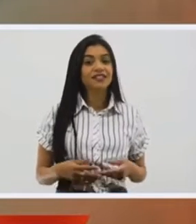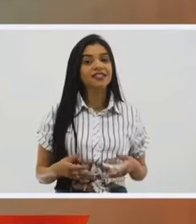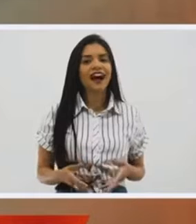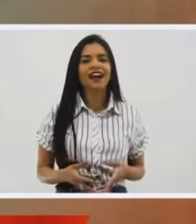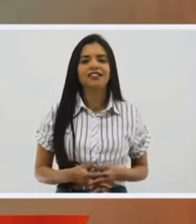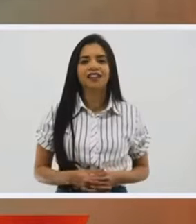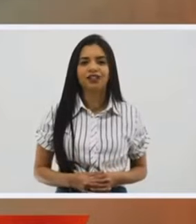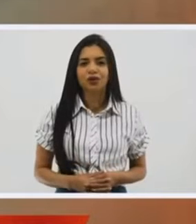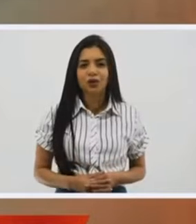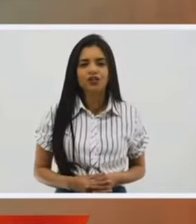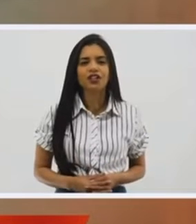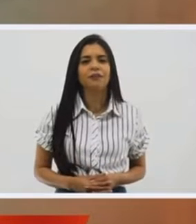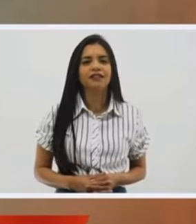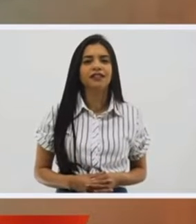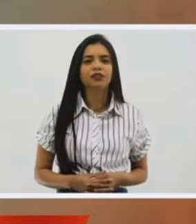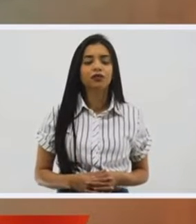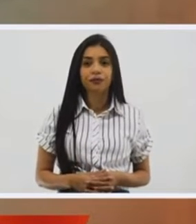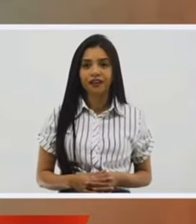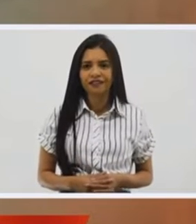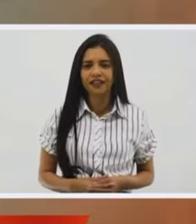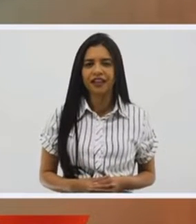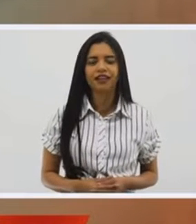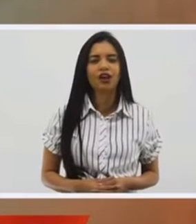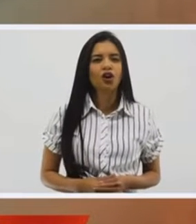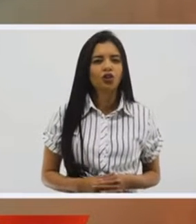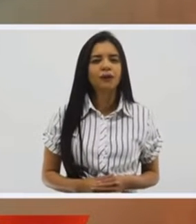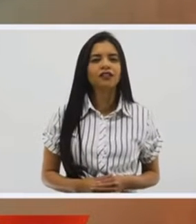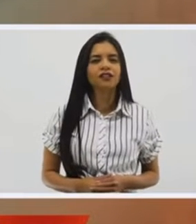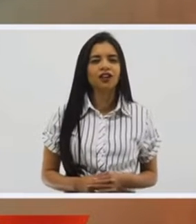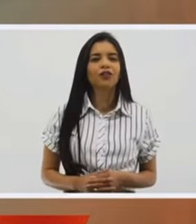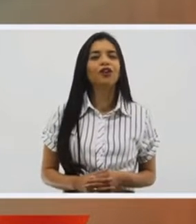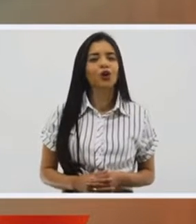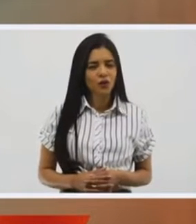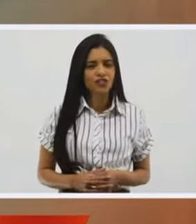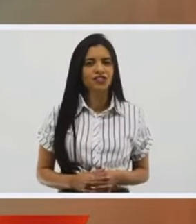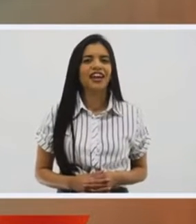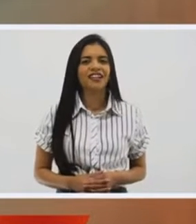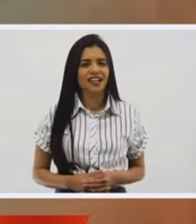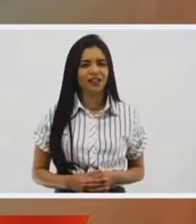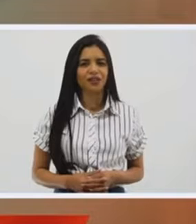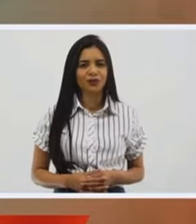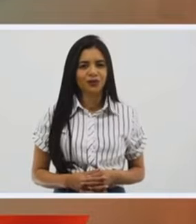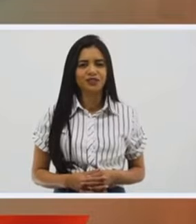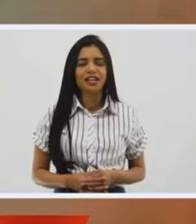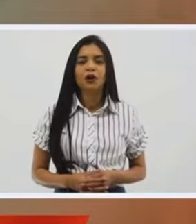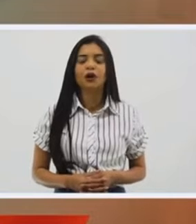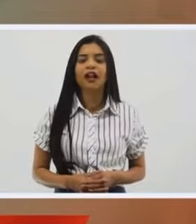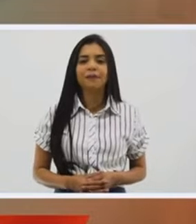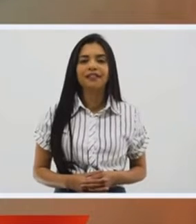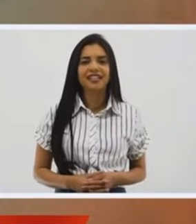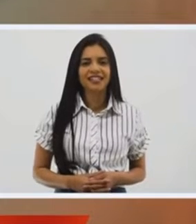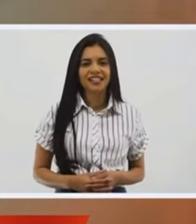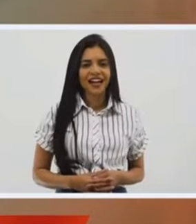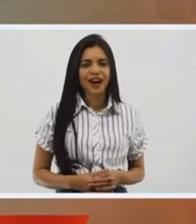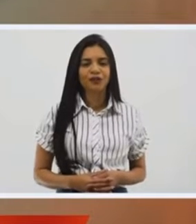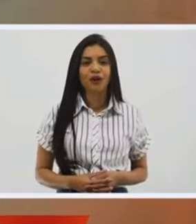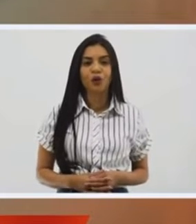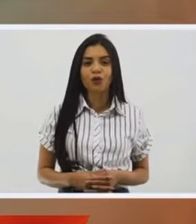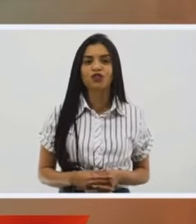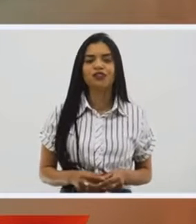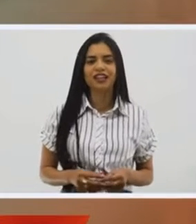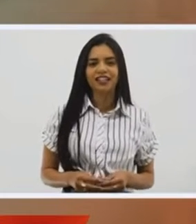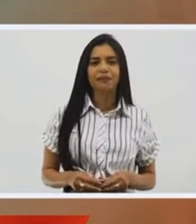Que felicidade estar aqui hoje representando o Grupo Favene, grupo educacional que gosta de realizar sonhos. Olá, princesa